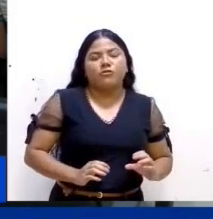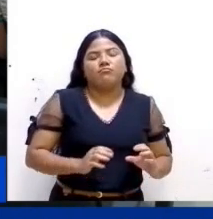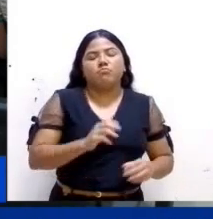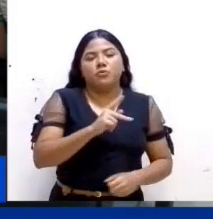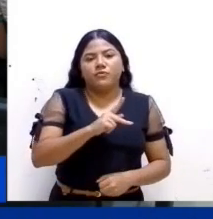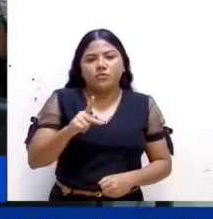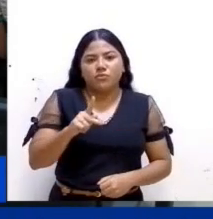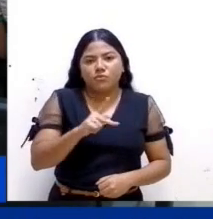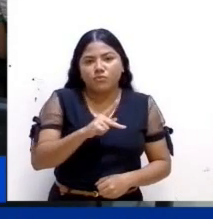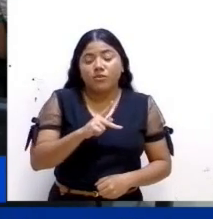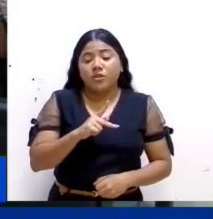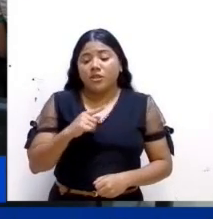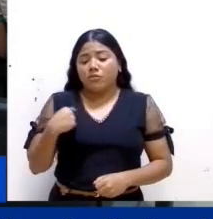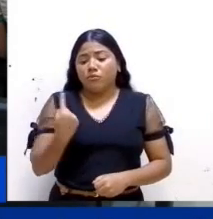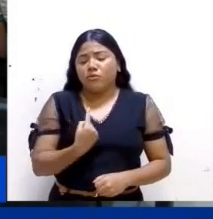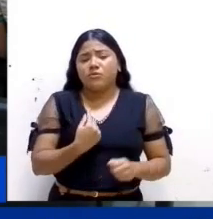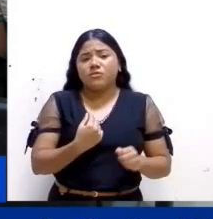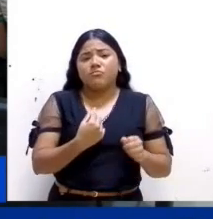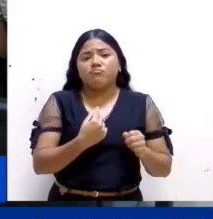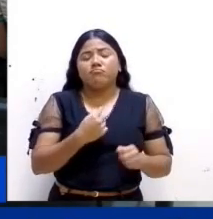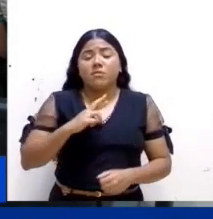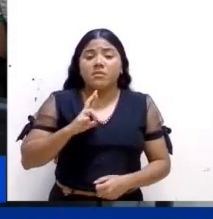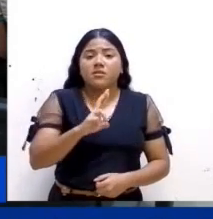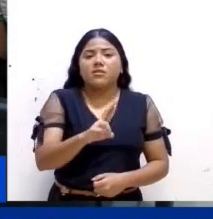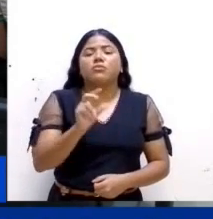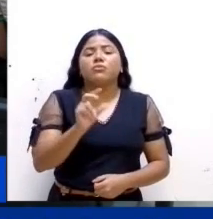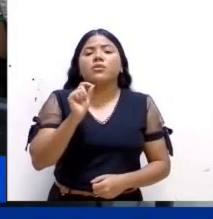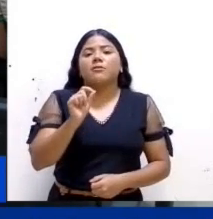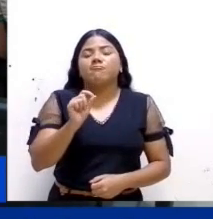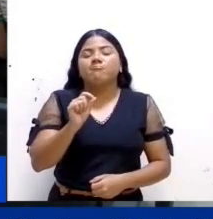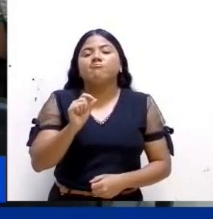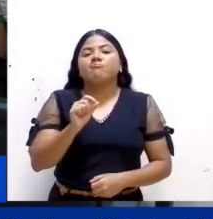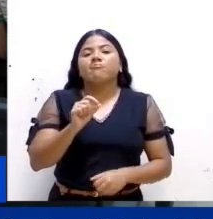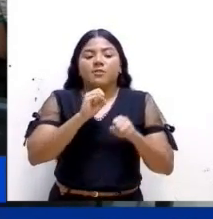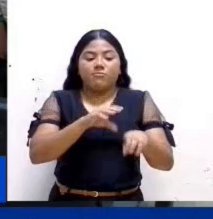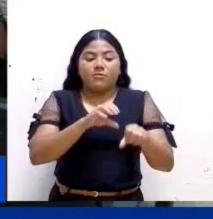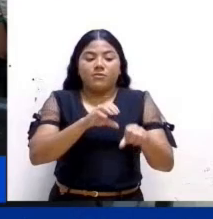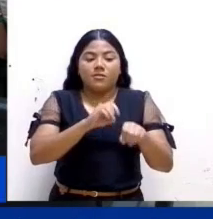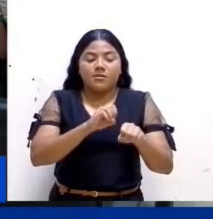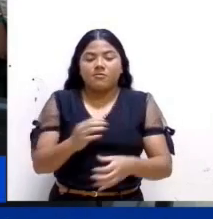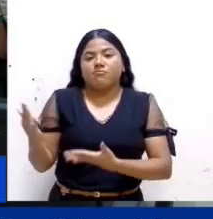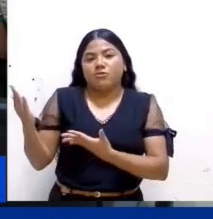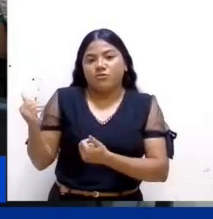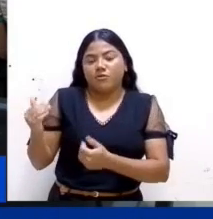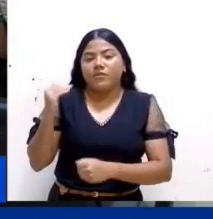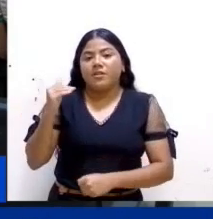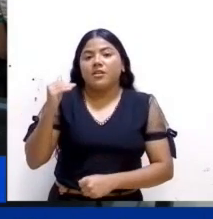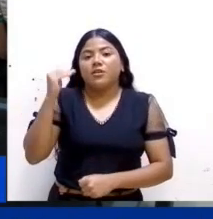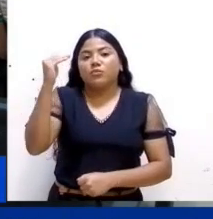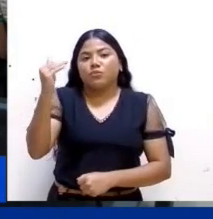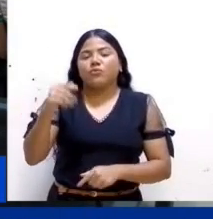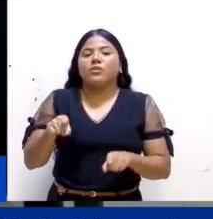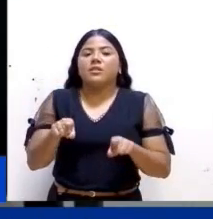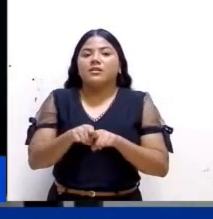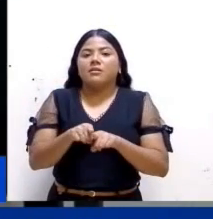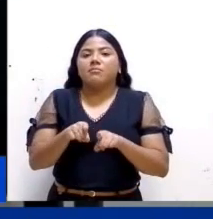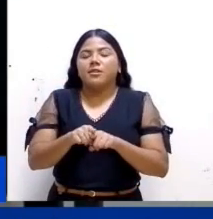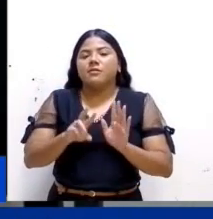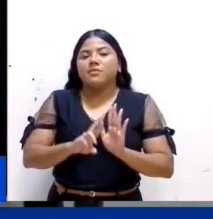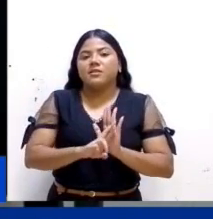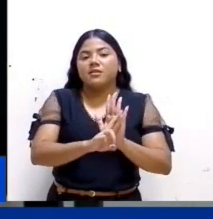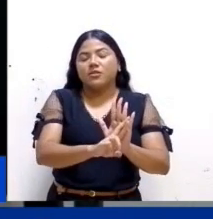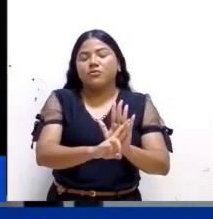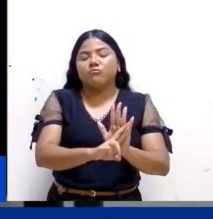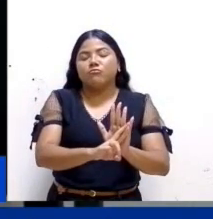estamos representando o NEJA, que é o Núcleo de Educação de Jovens e Adultos, em nome do nosso gerente, Bruno Marcelo. Estamos aqui com todas as